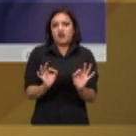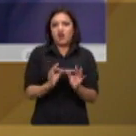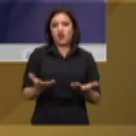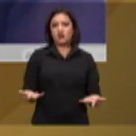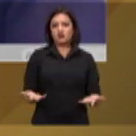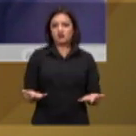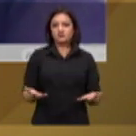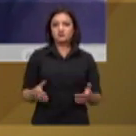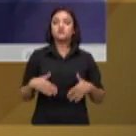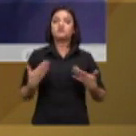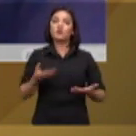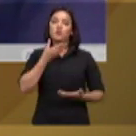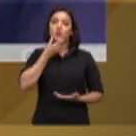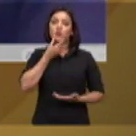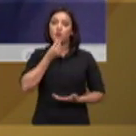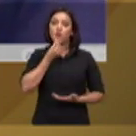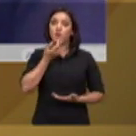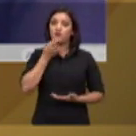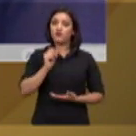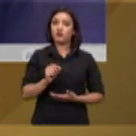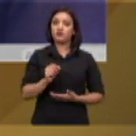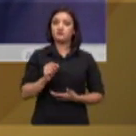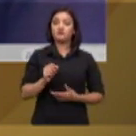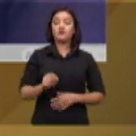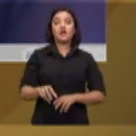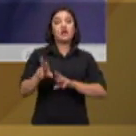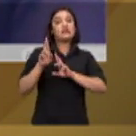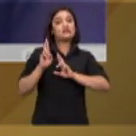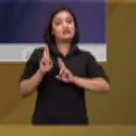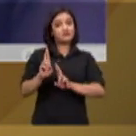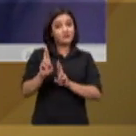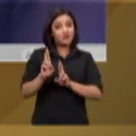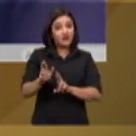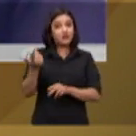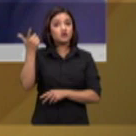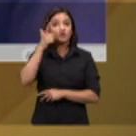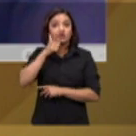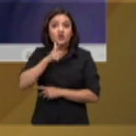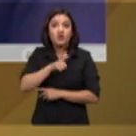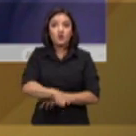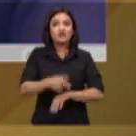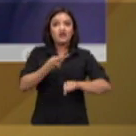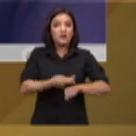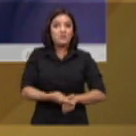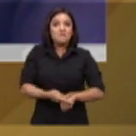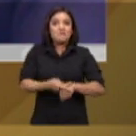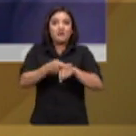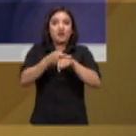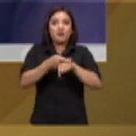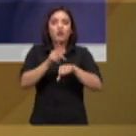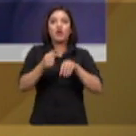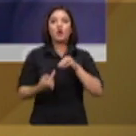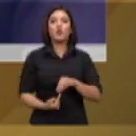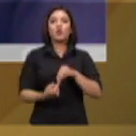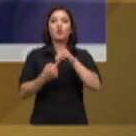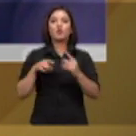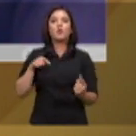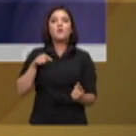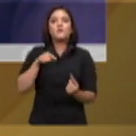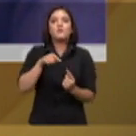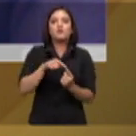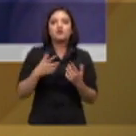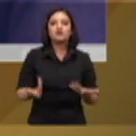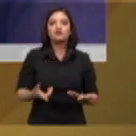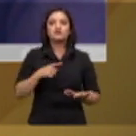sentido. Diz Smith, a esperança vã de ganhar alguns grandes prêmios é a única razão